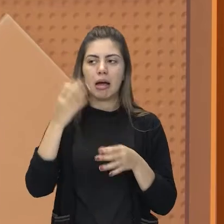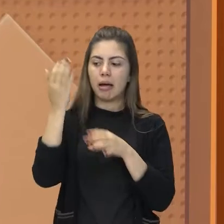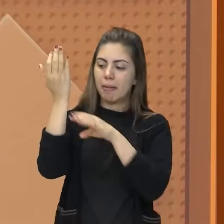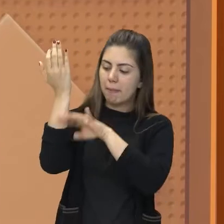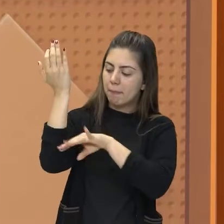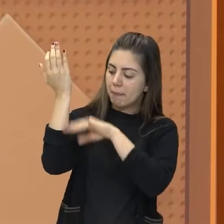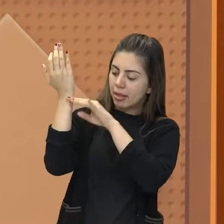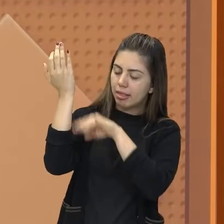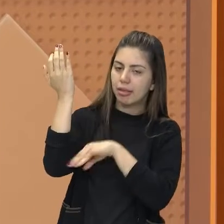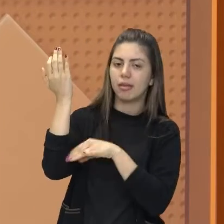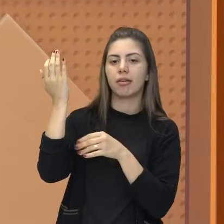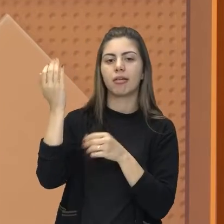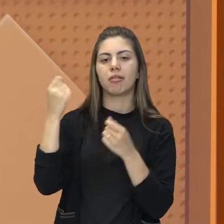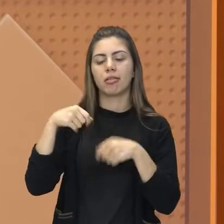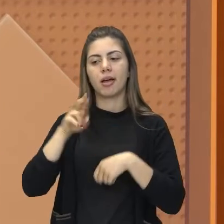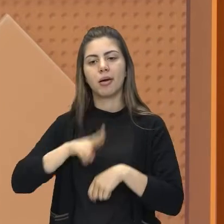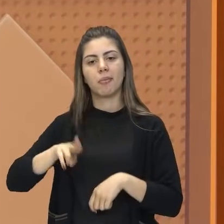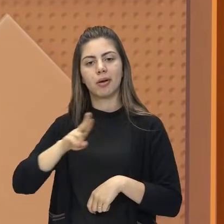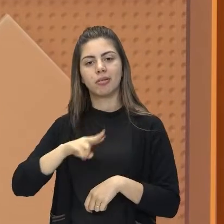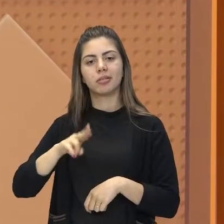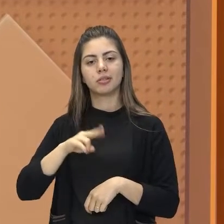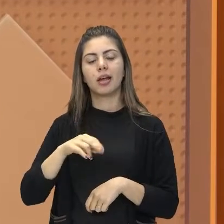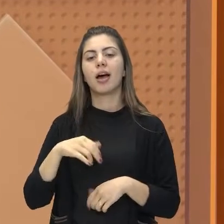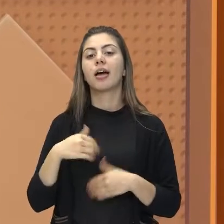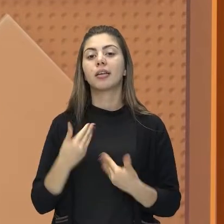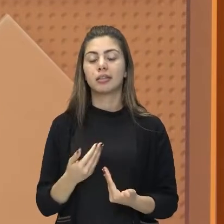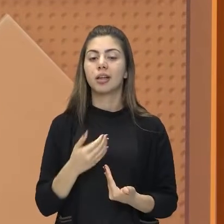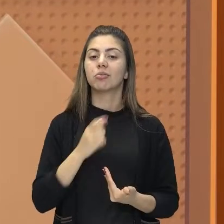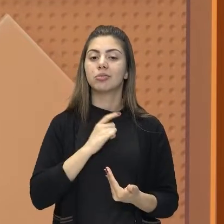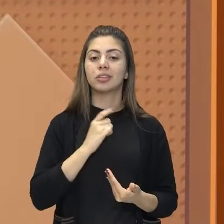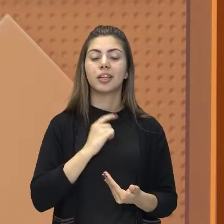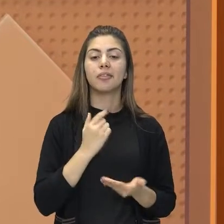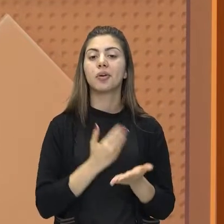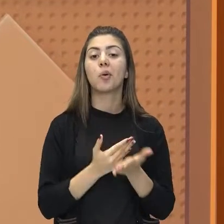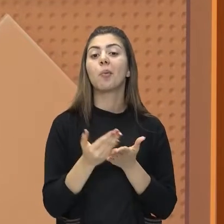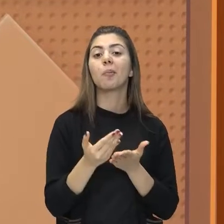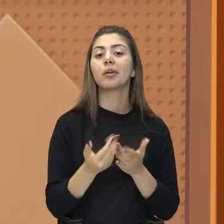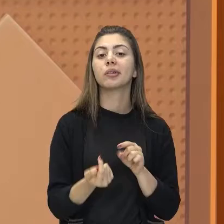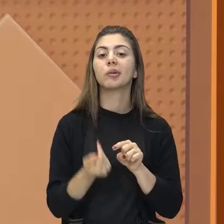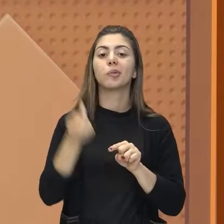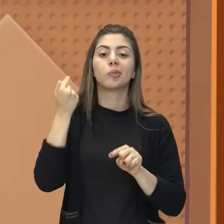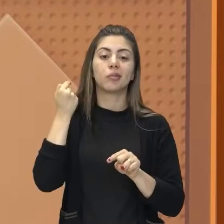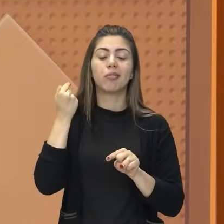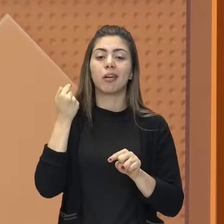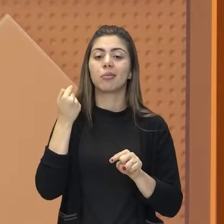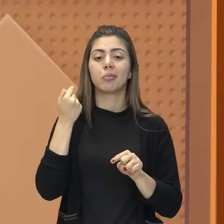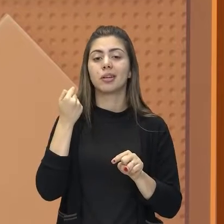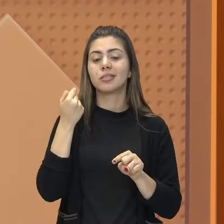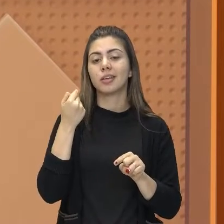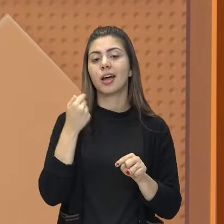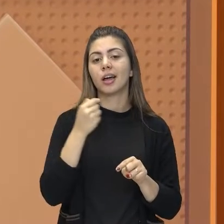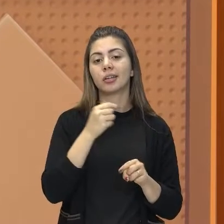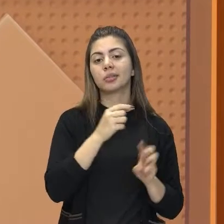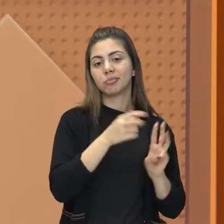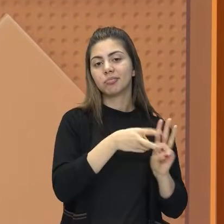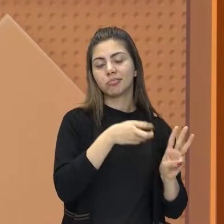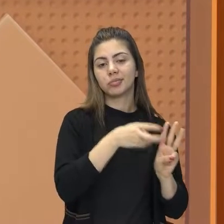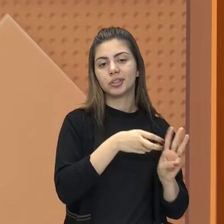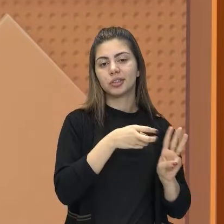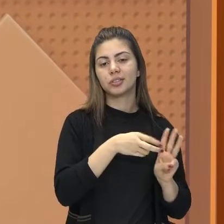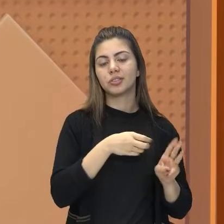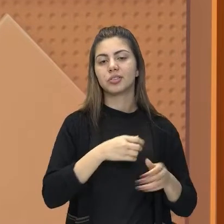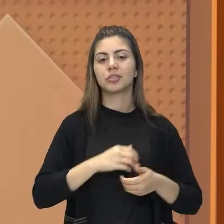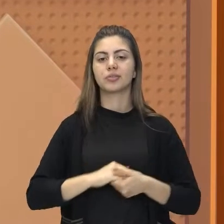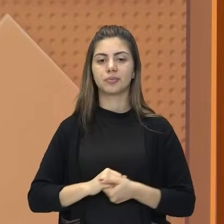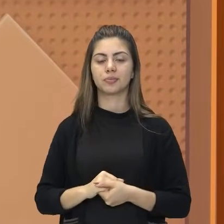são todos produtos aí que nós utilizamos, que foram inseridos na medicina brasileira, oriundos da influência